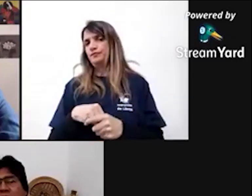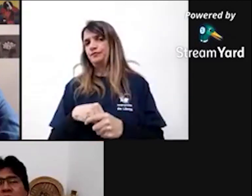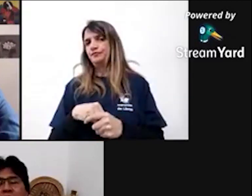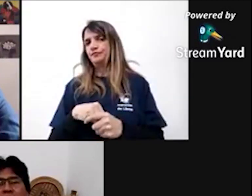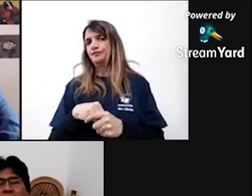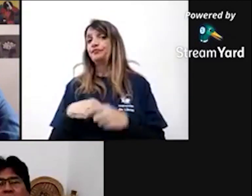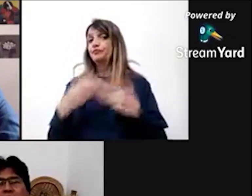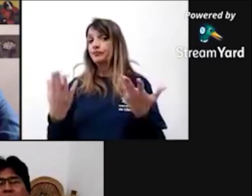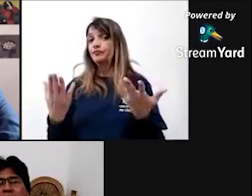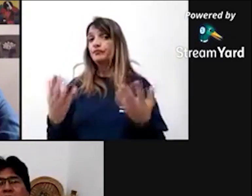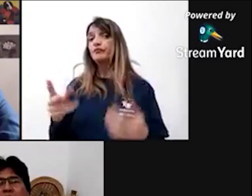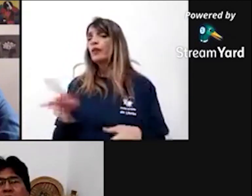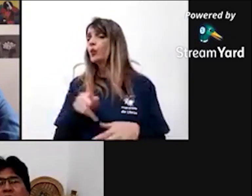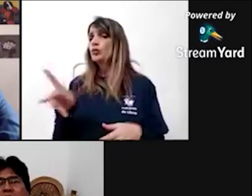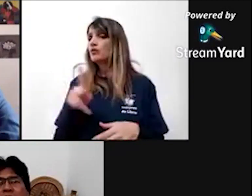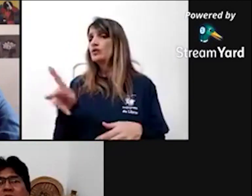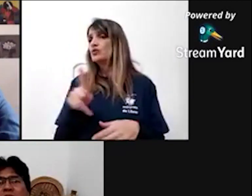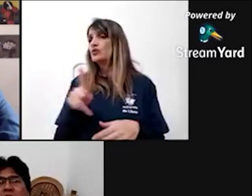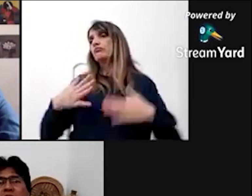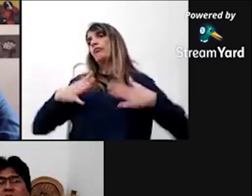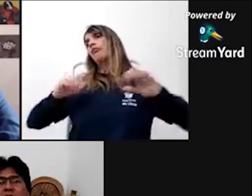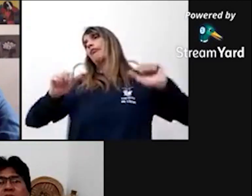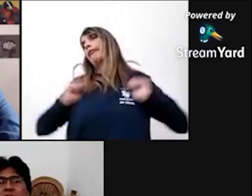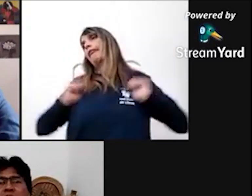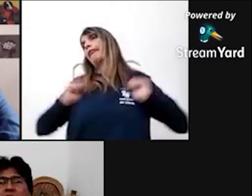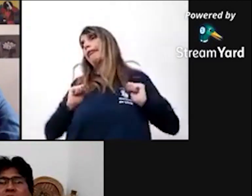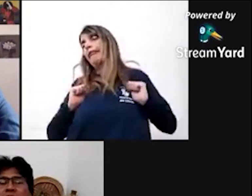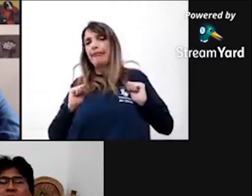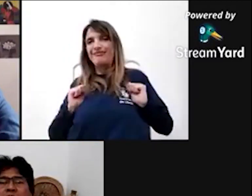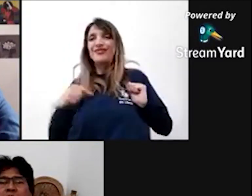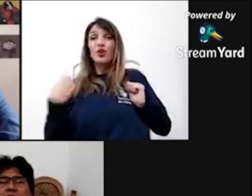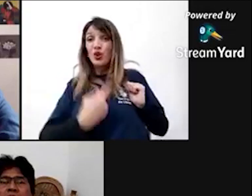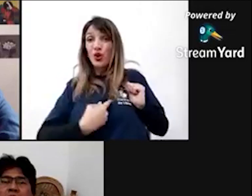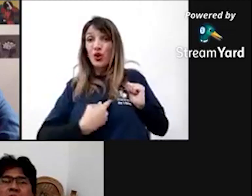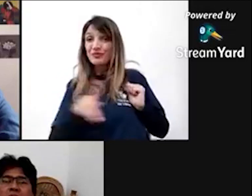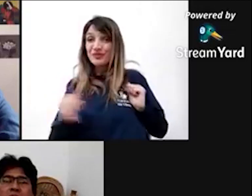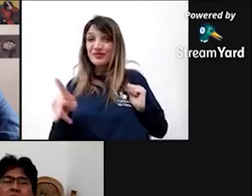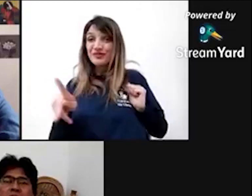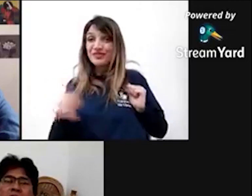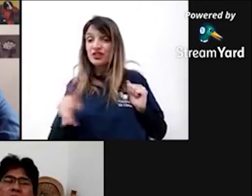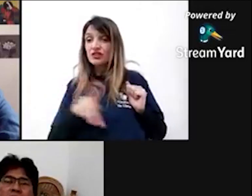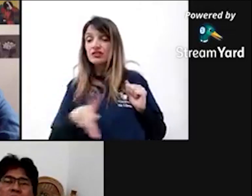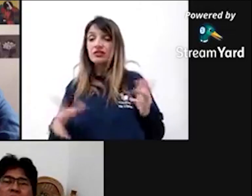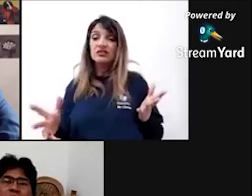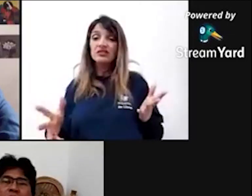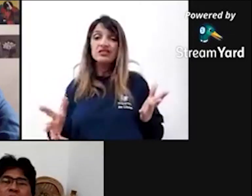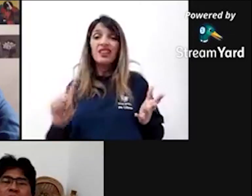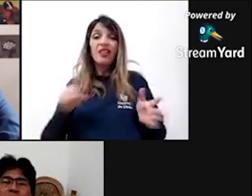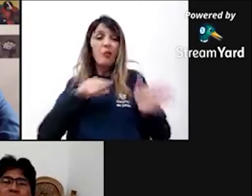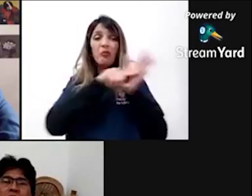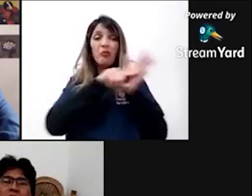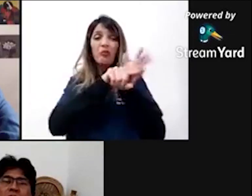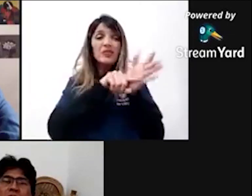né, nos acomodamos muitas vezes. Nós, professores, ficamos meio ilhados